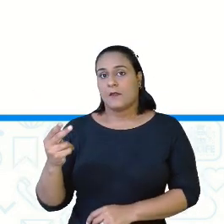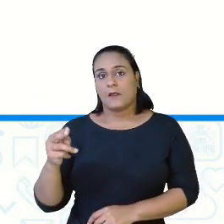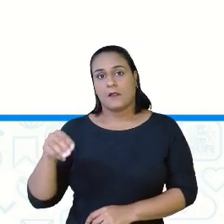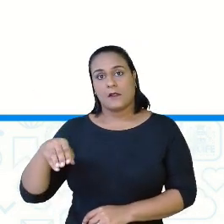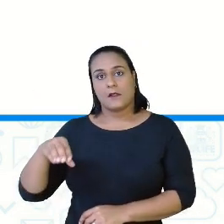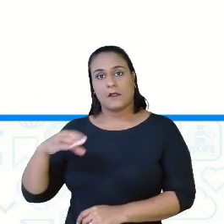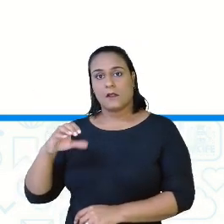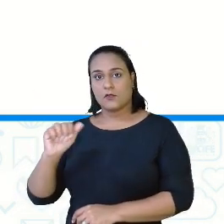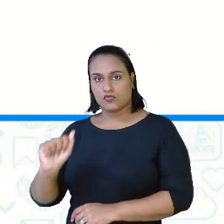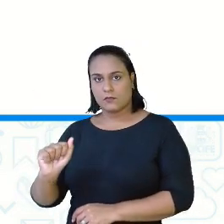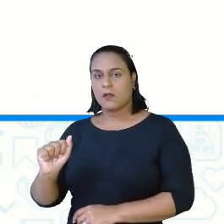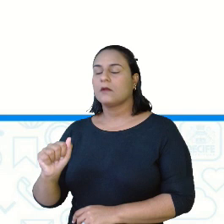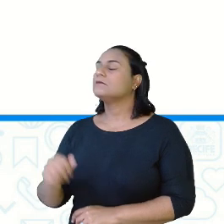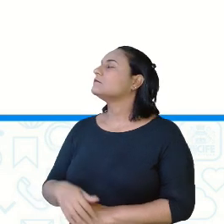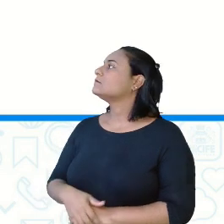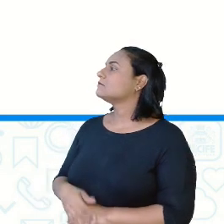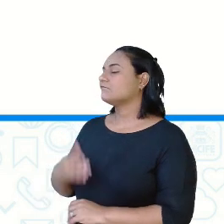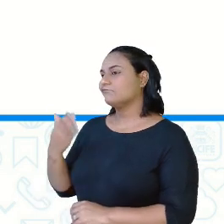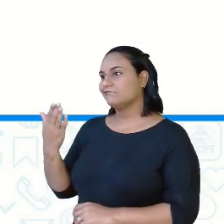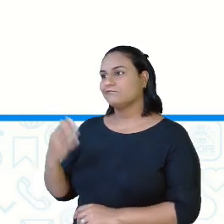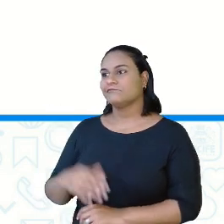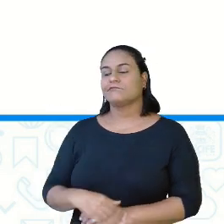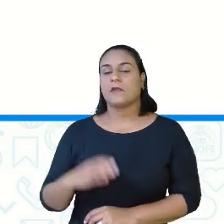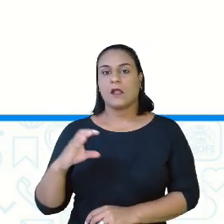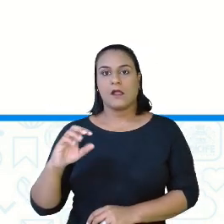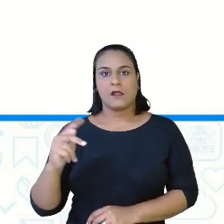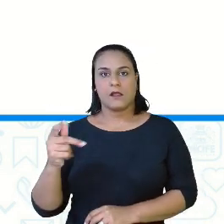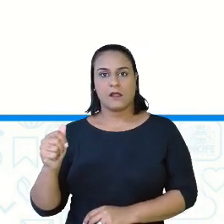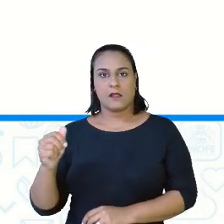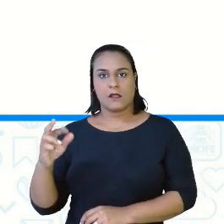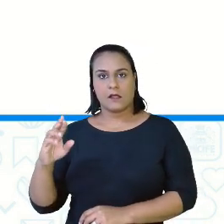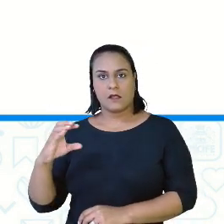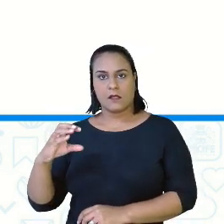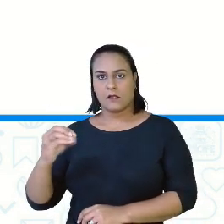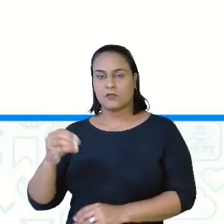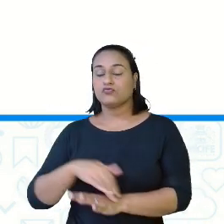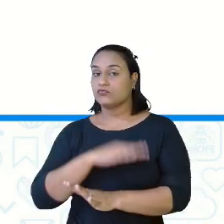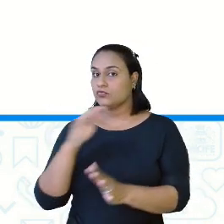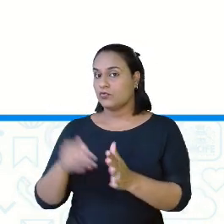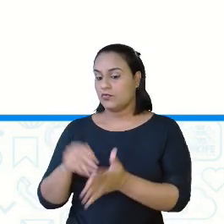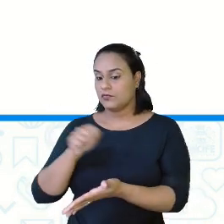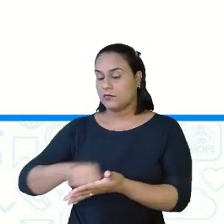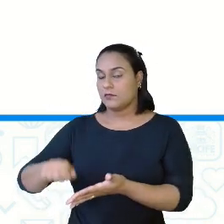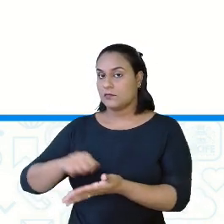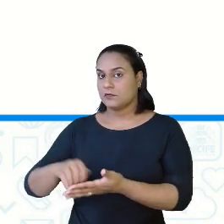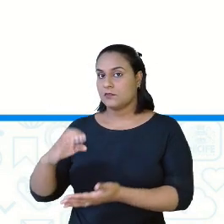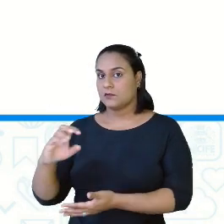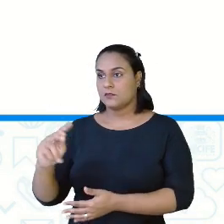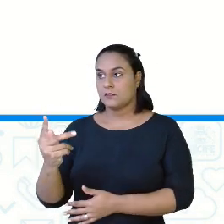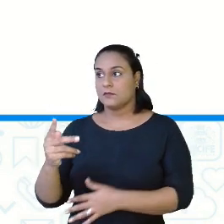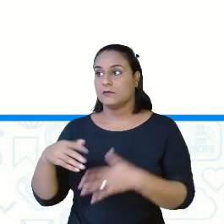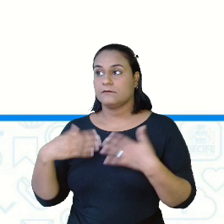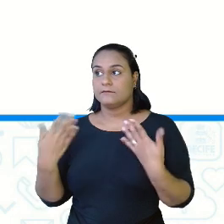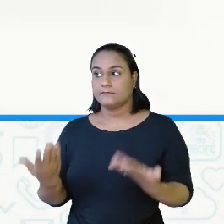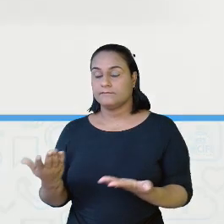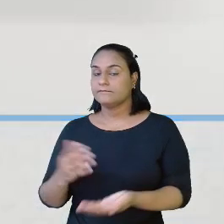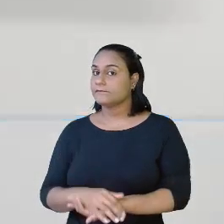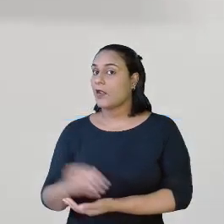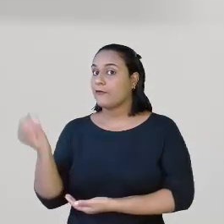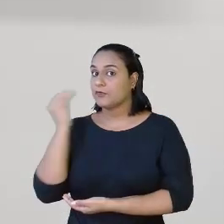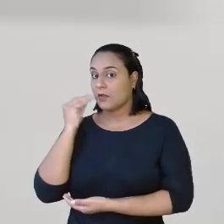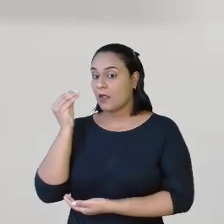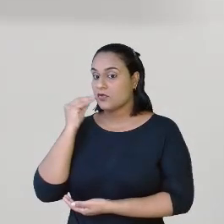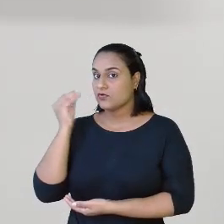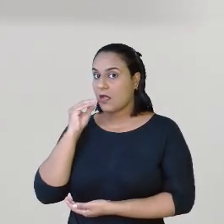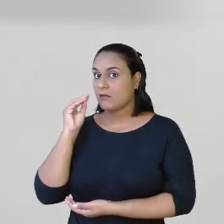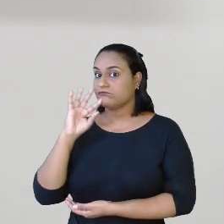E charco, encharcar, encharcado, todas elas são com CH. Não é isso? Então, vamos lá, vamos ver se